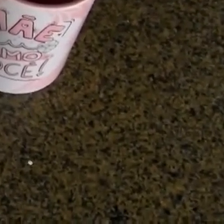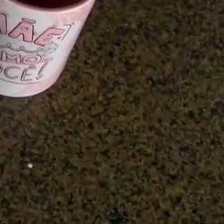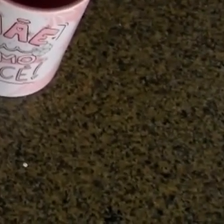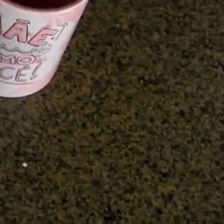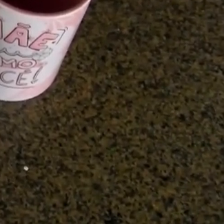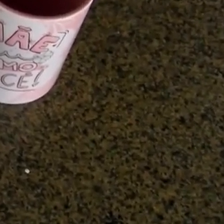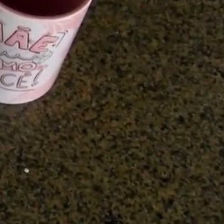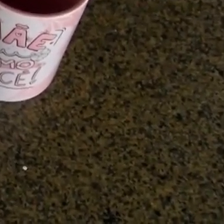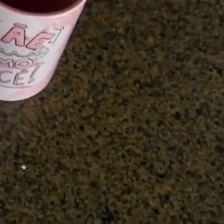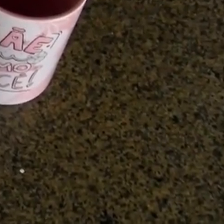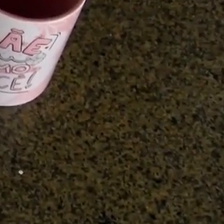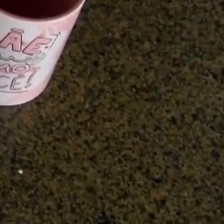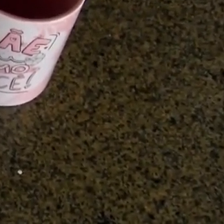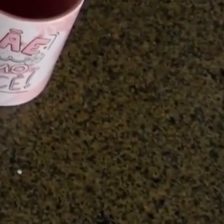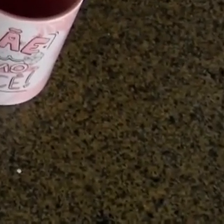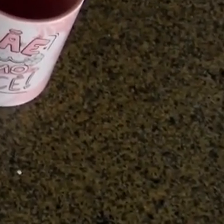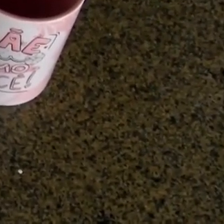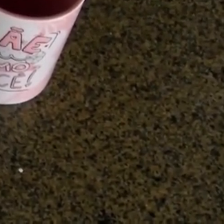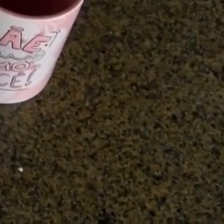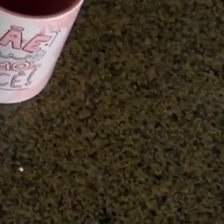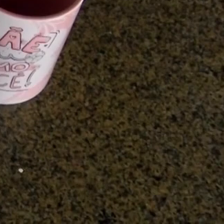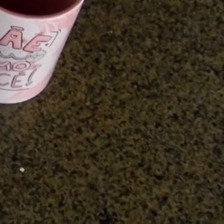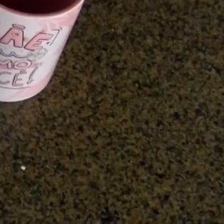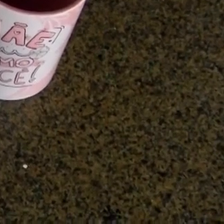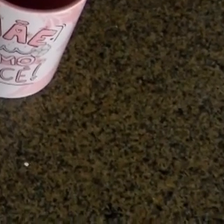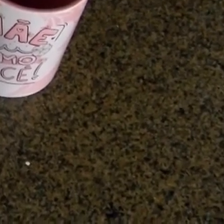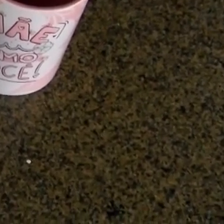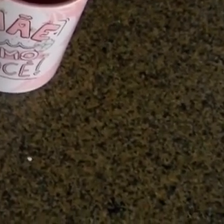Adiciono a banana.